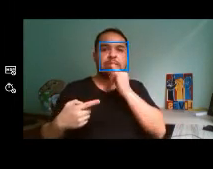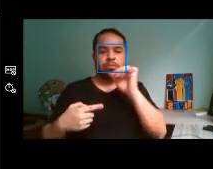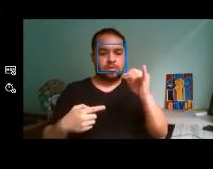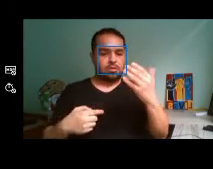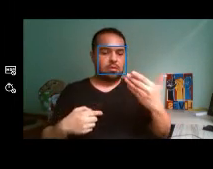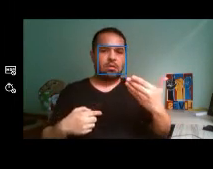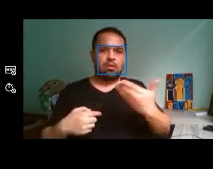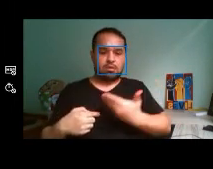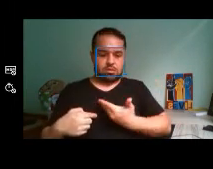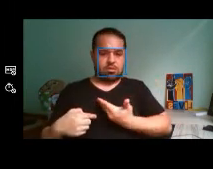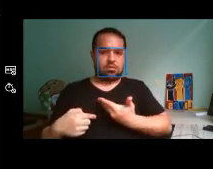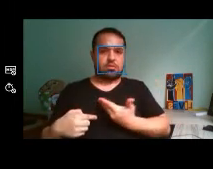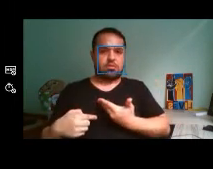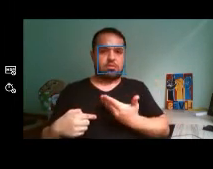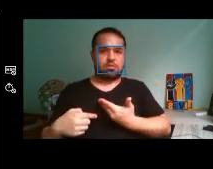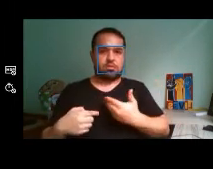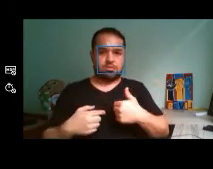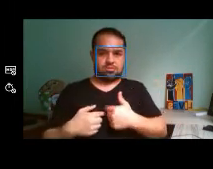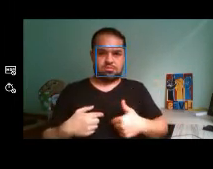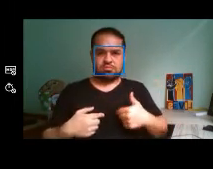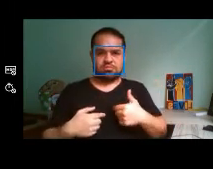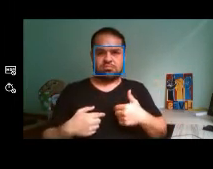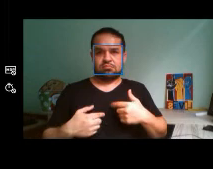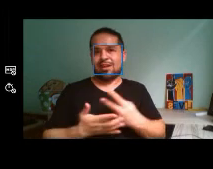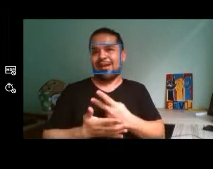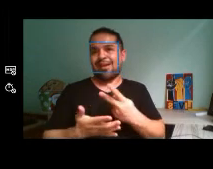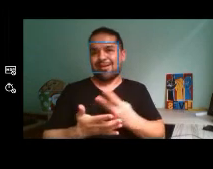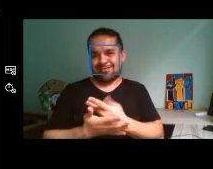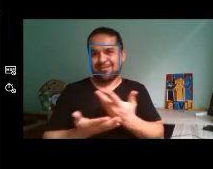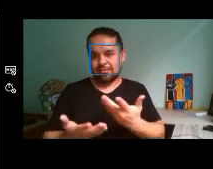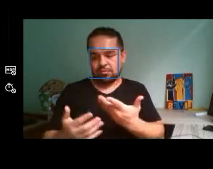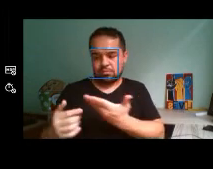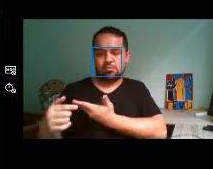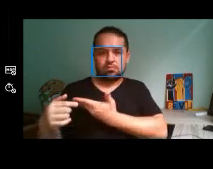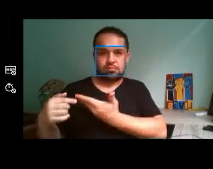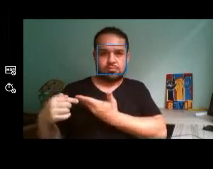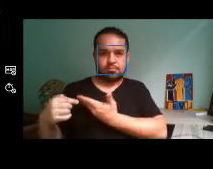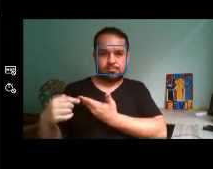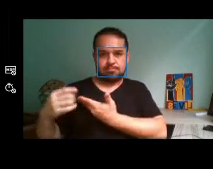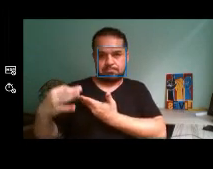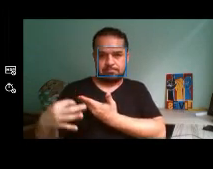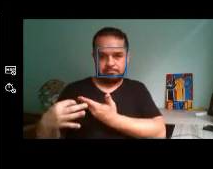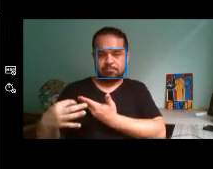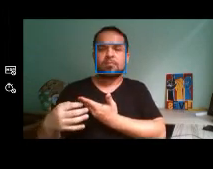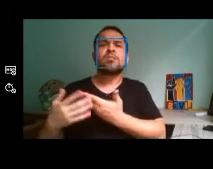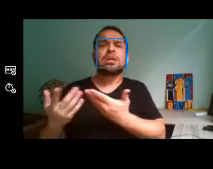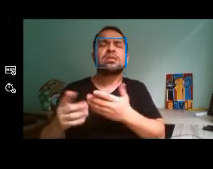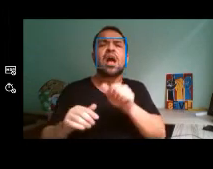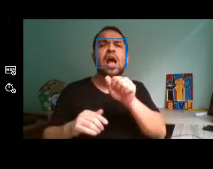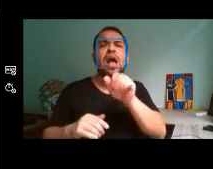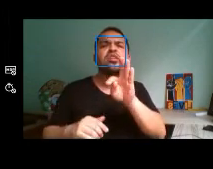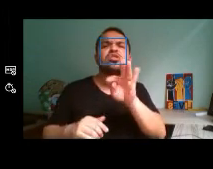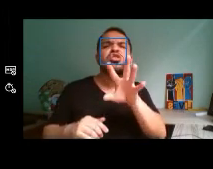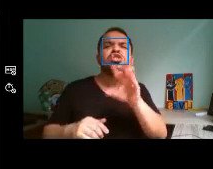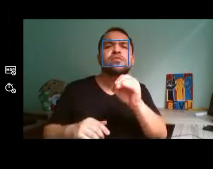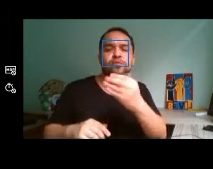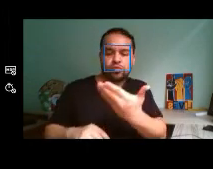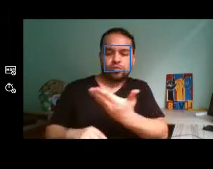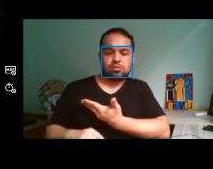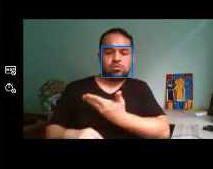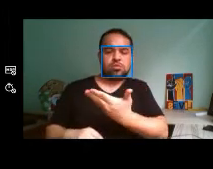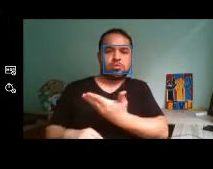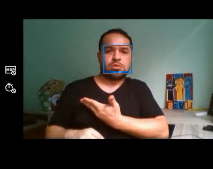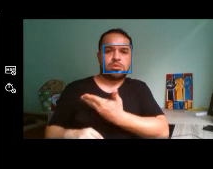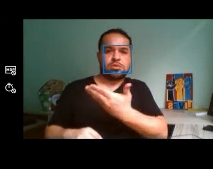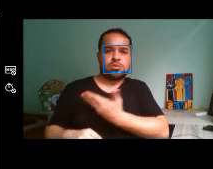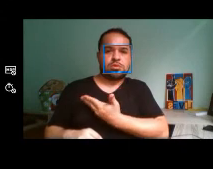é importante, porque se eu fizer no meio, o sinal está errado, né? Ele tem uma função de produzir o sinal corretamente, cooperar na produção correta